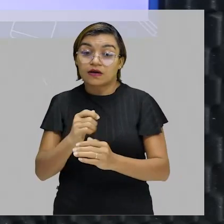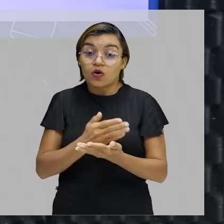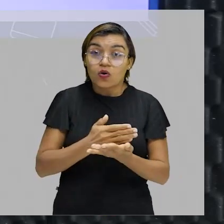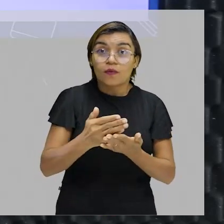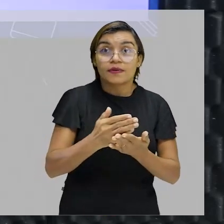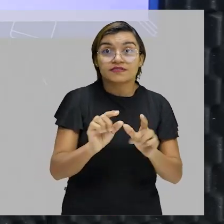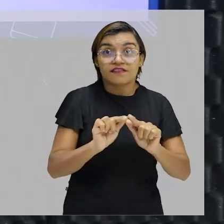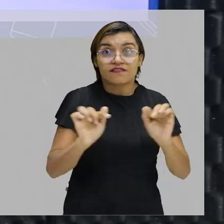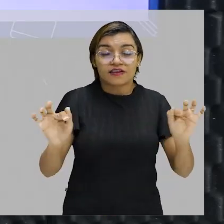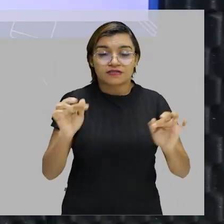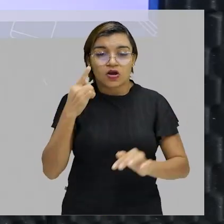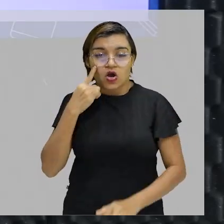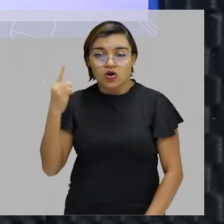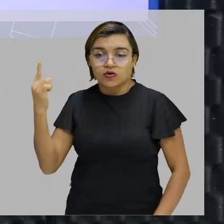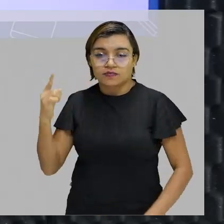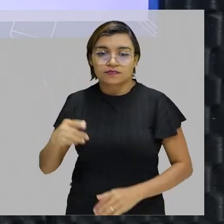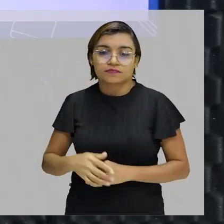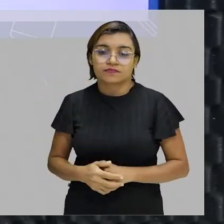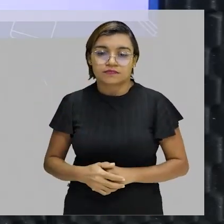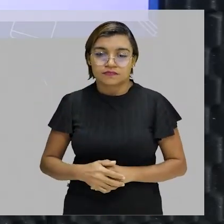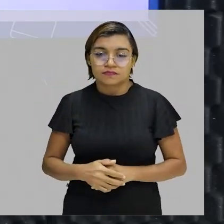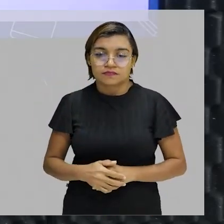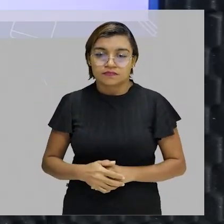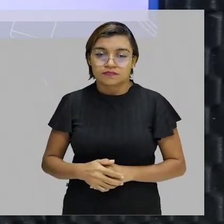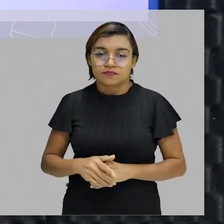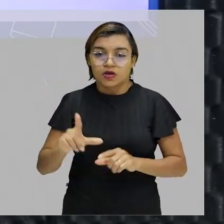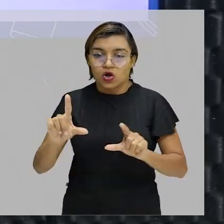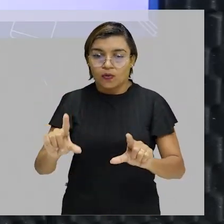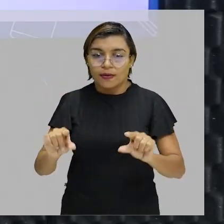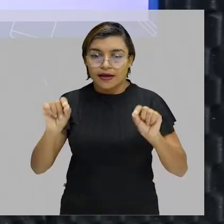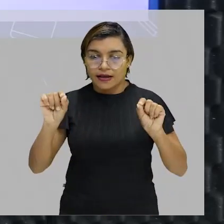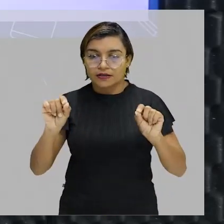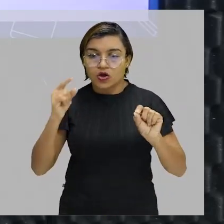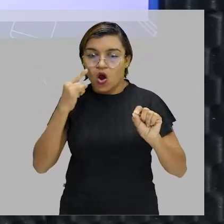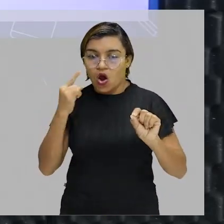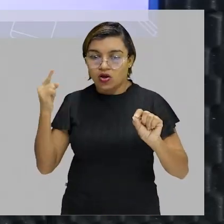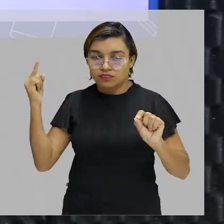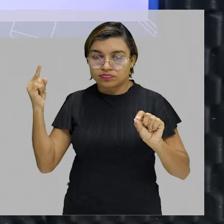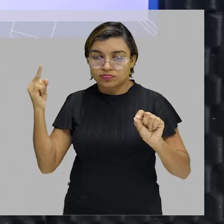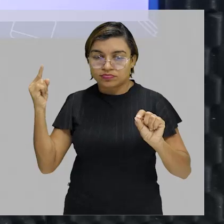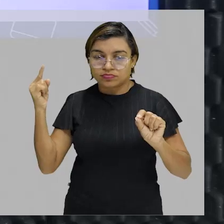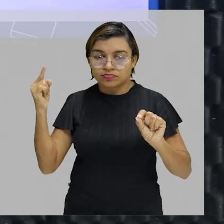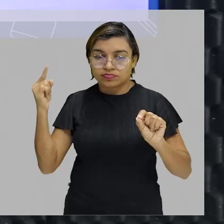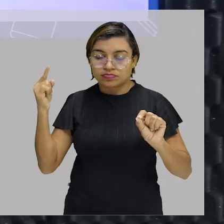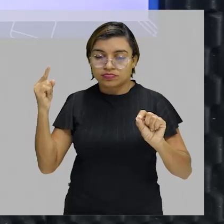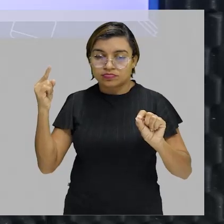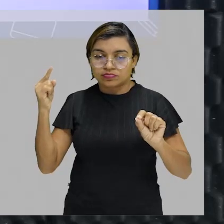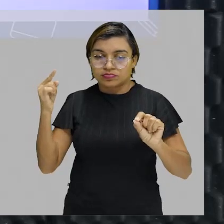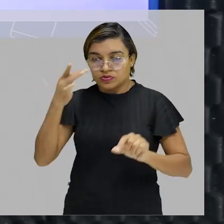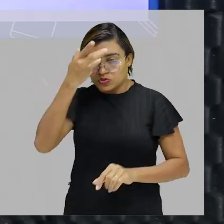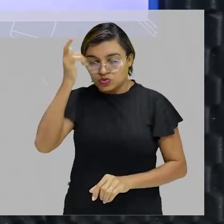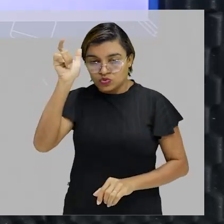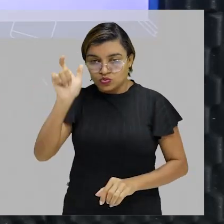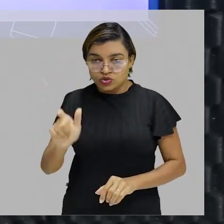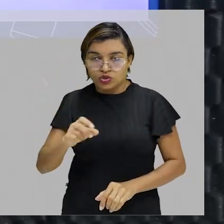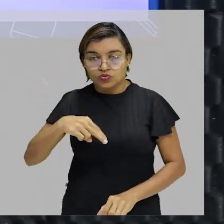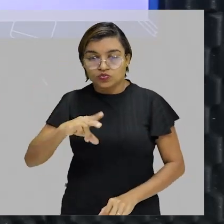Vou voltar, tá? Filha e sumia. Destaquei núcleo do sujeito e o verbo que concorda com